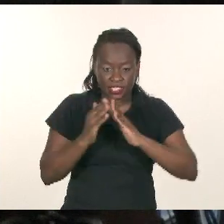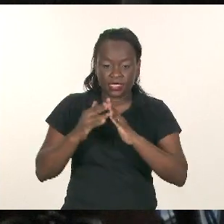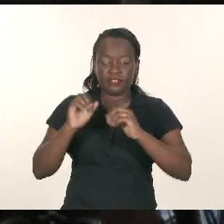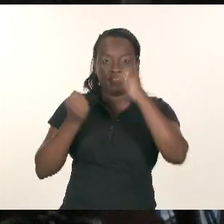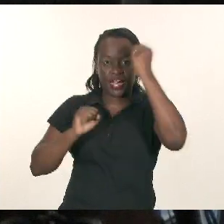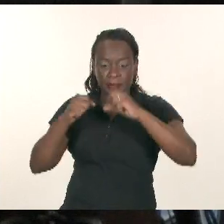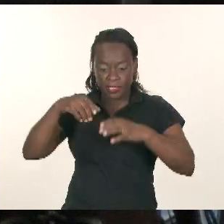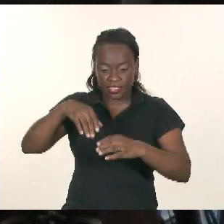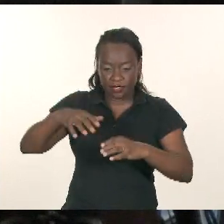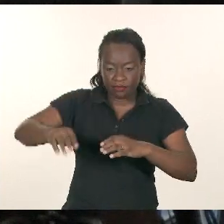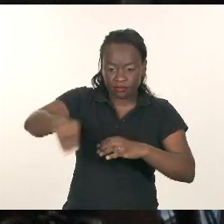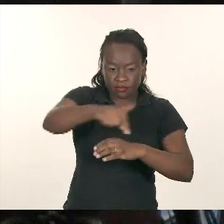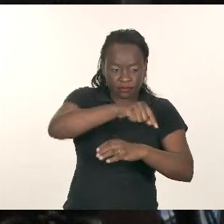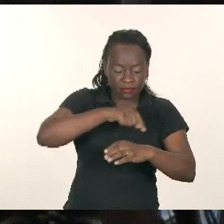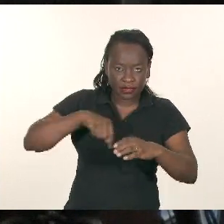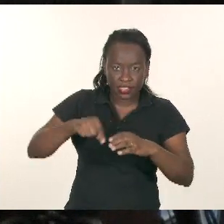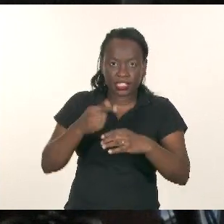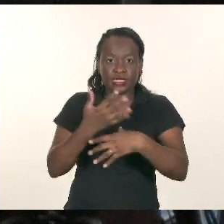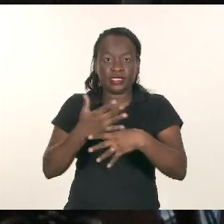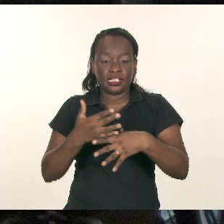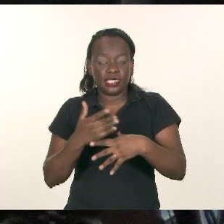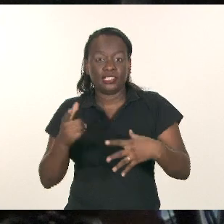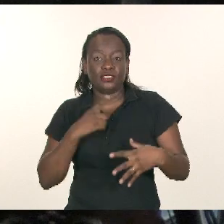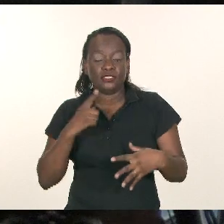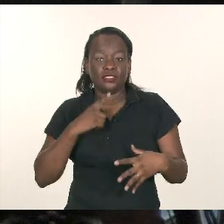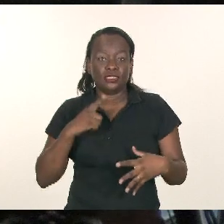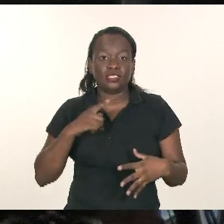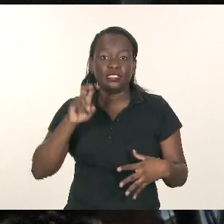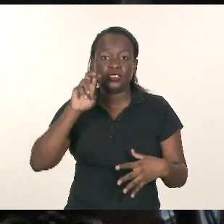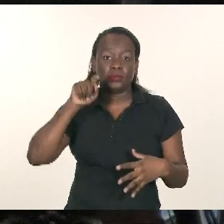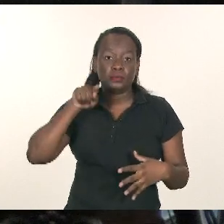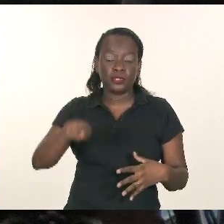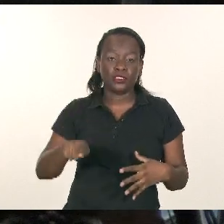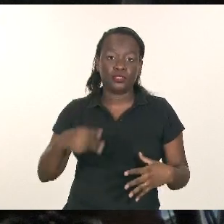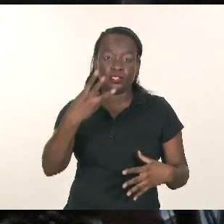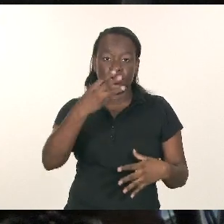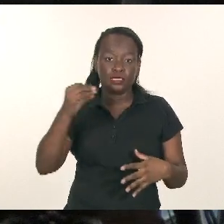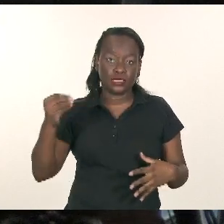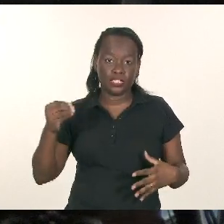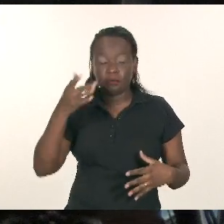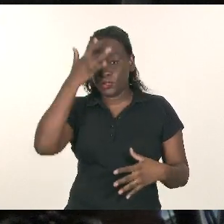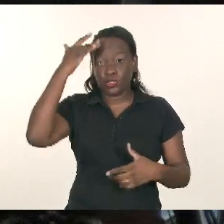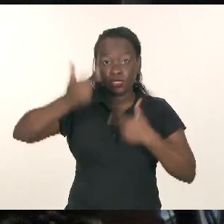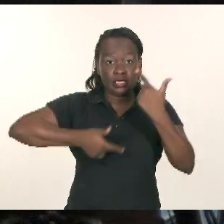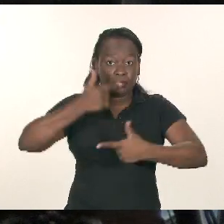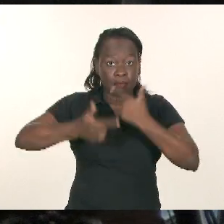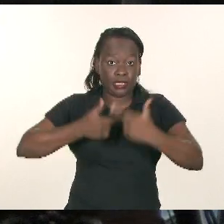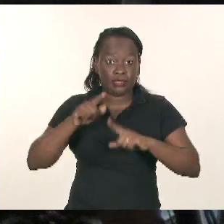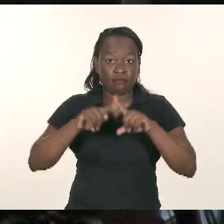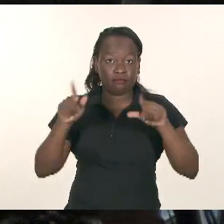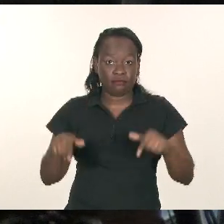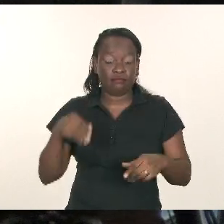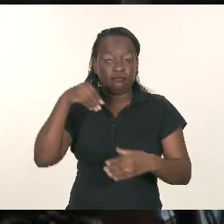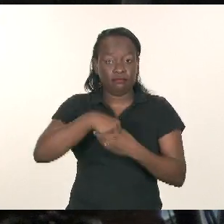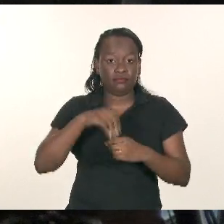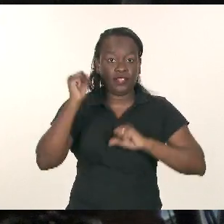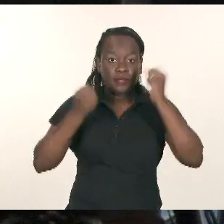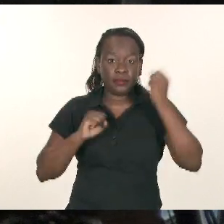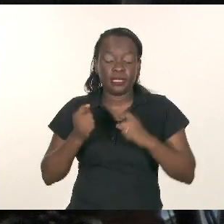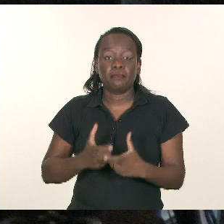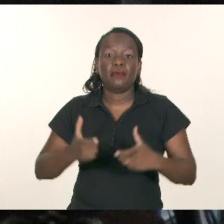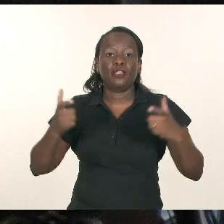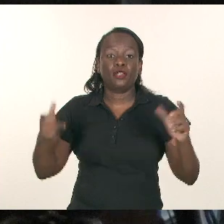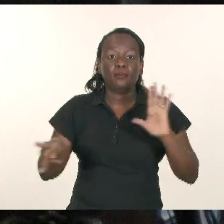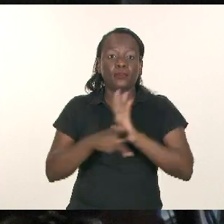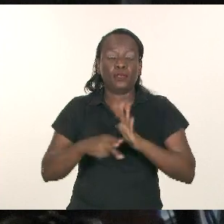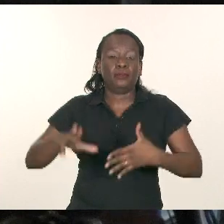cidade chegou a ter 5.300 operários nessa fábrica. Foi a maior fábrica da